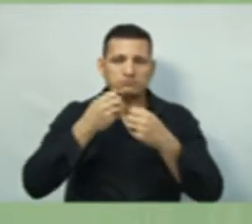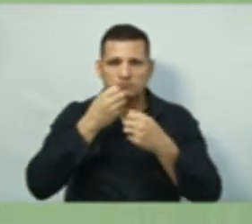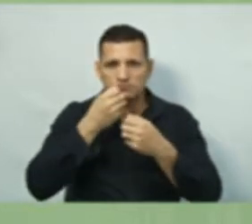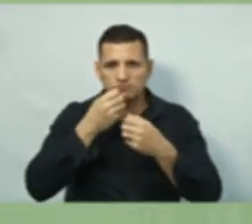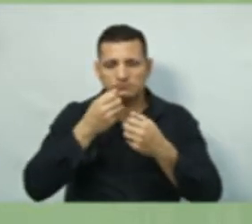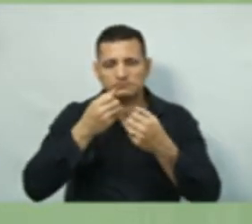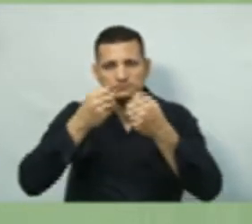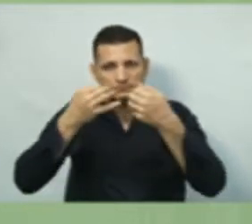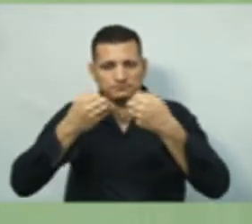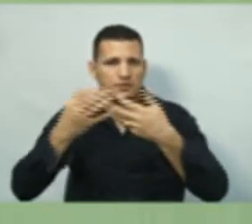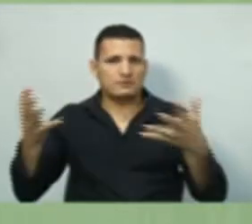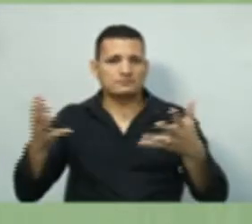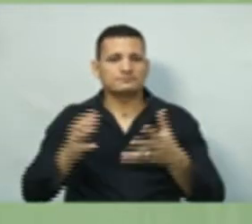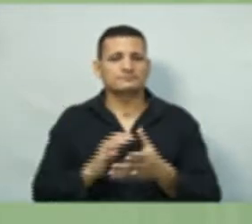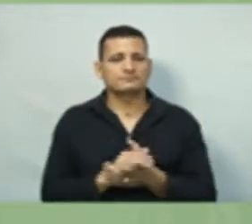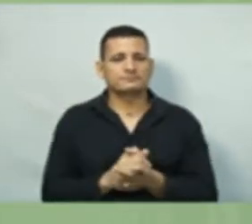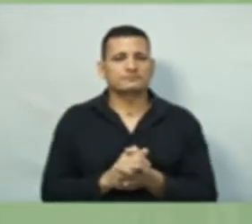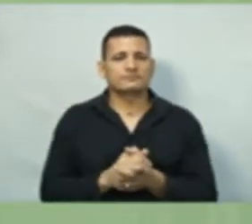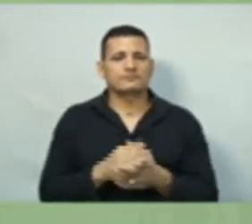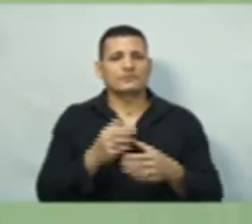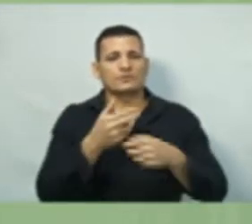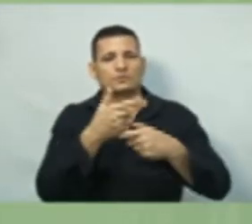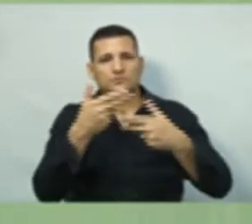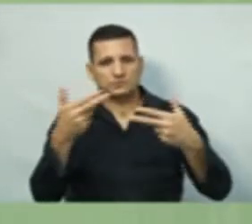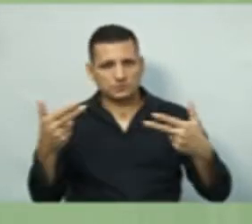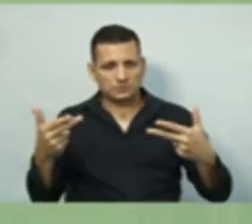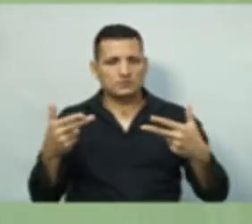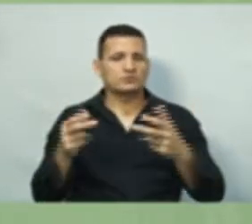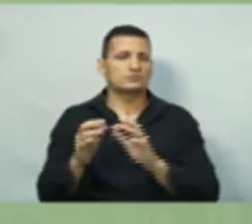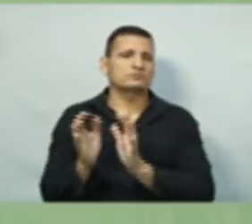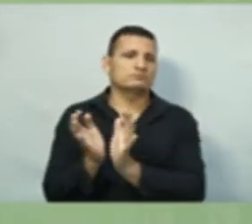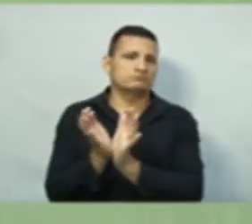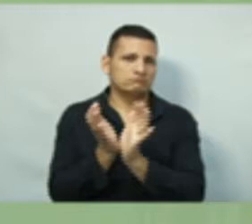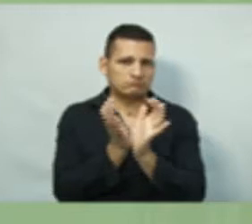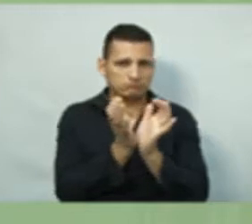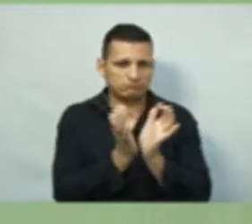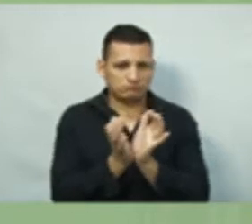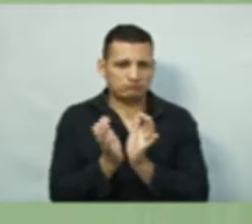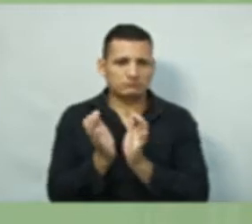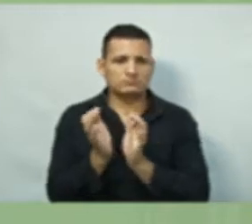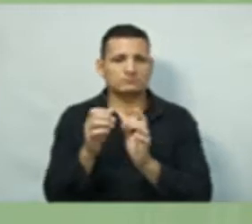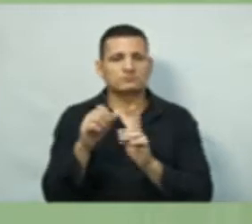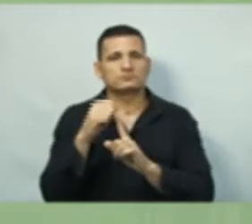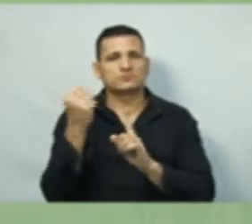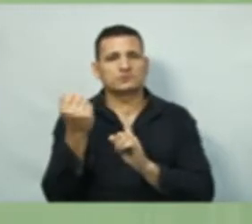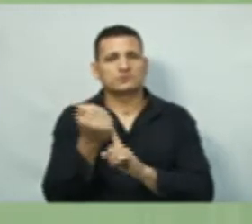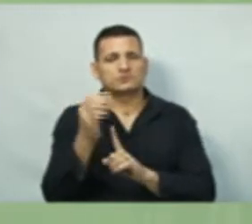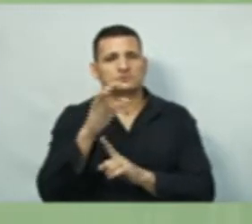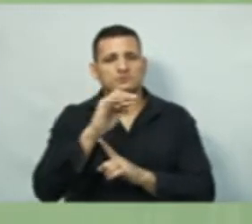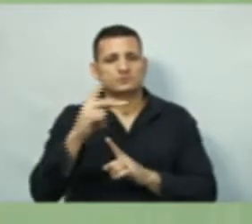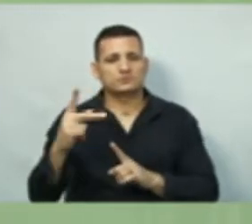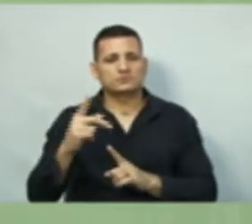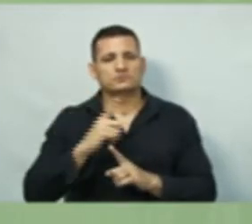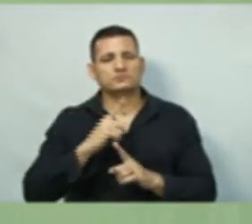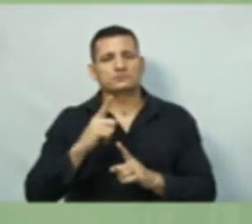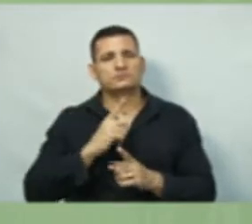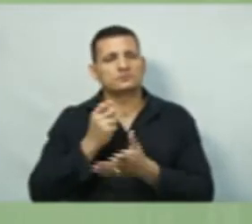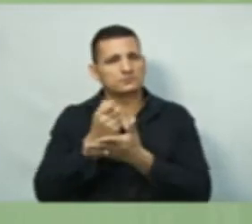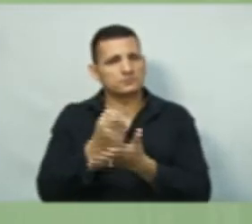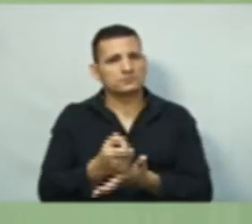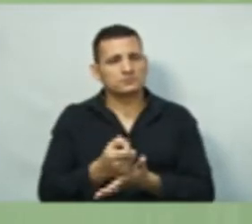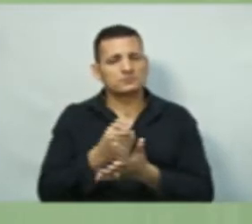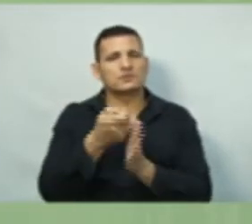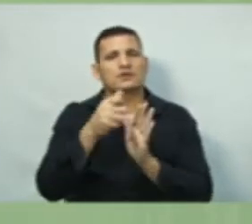O objeto e a classificação das sociedades cooperativas encontram um amparo no artigo 5º da Lei